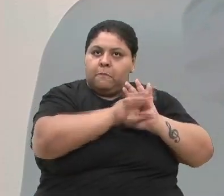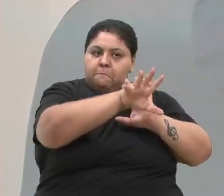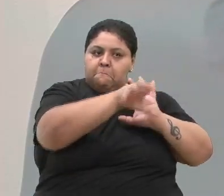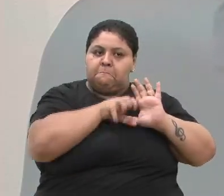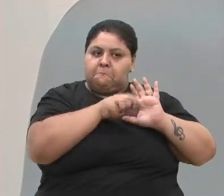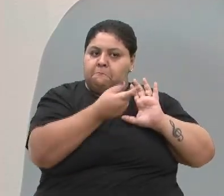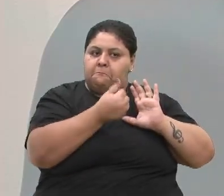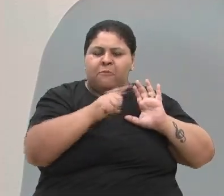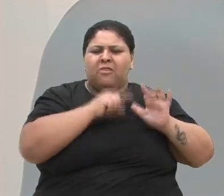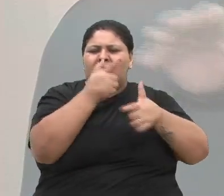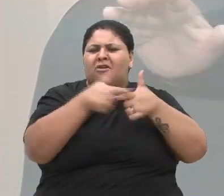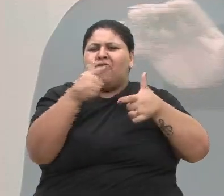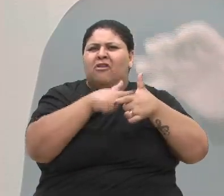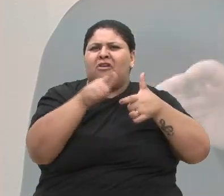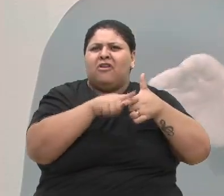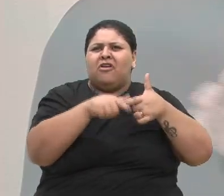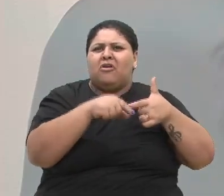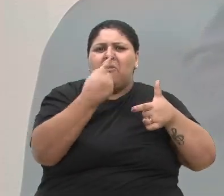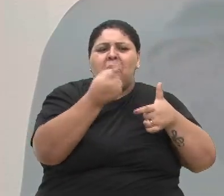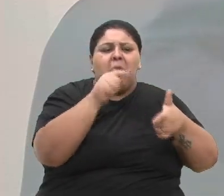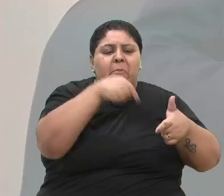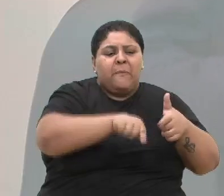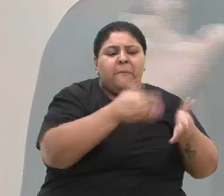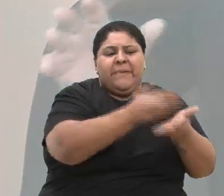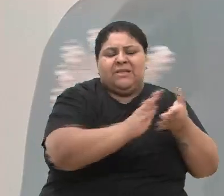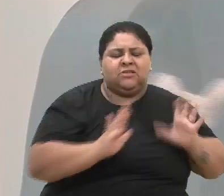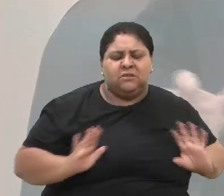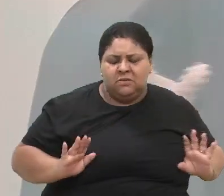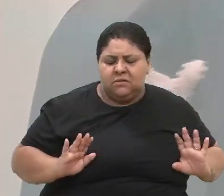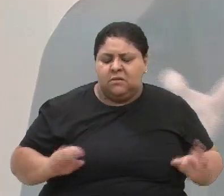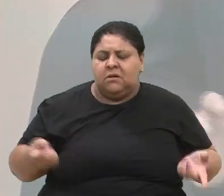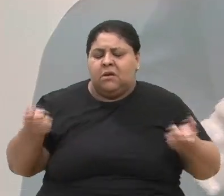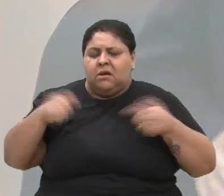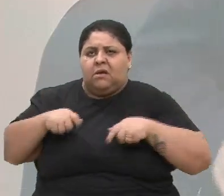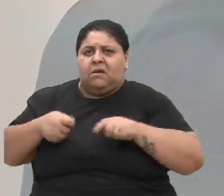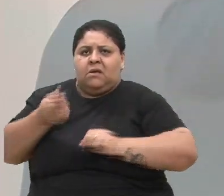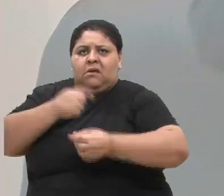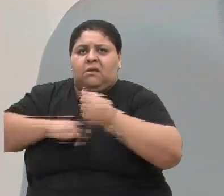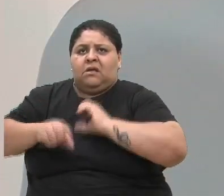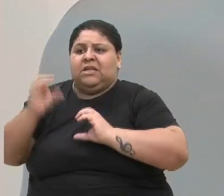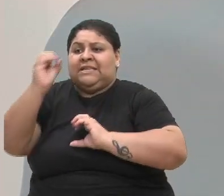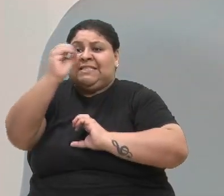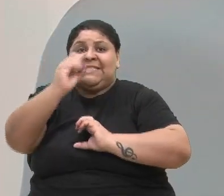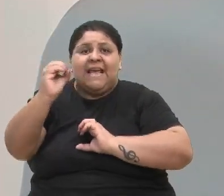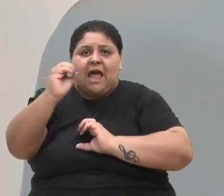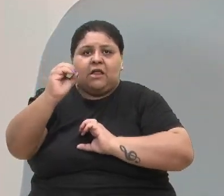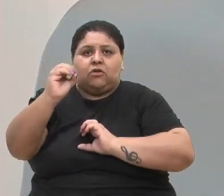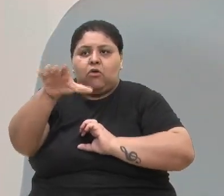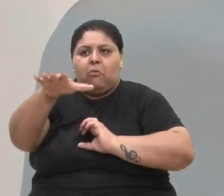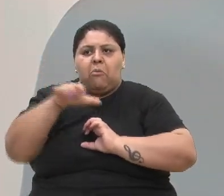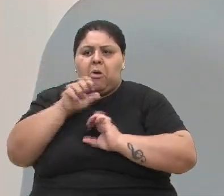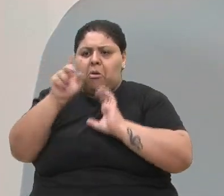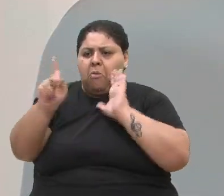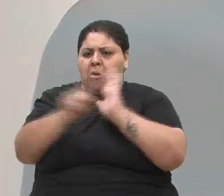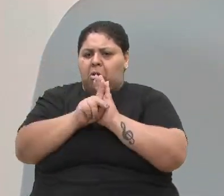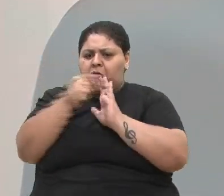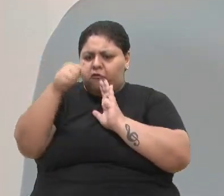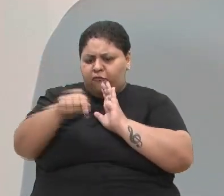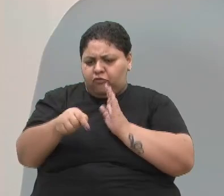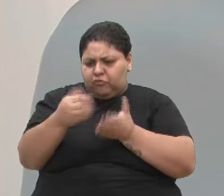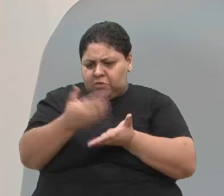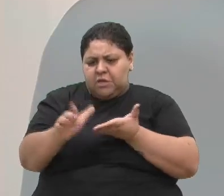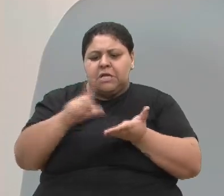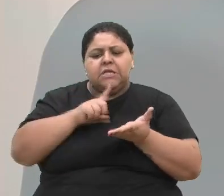tem problema, nem que seja só fundo perdido. Bom, a capacidade de financiamento está zerada, então nós vamos buscar projetos só a fundo perdido. E tem